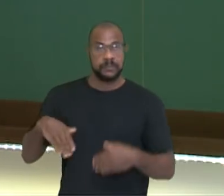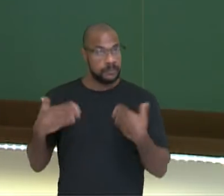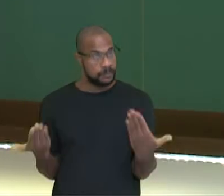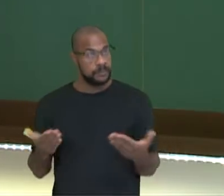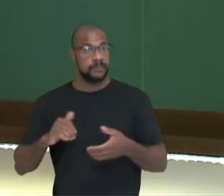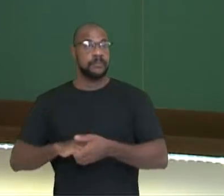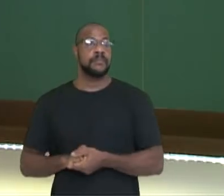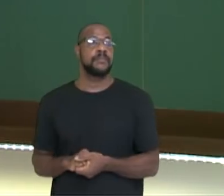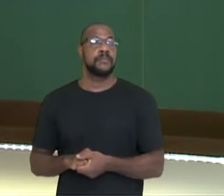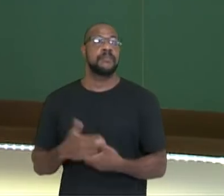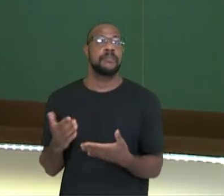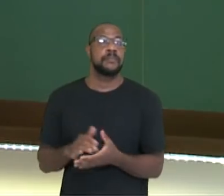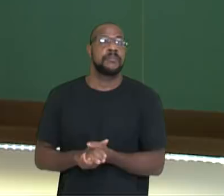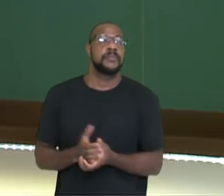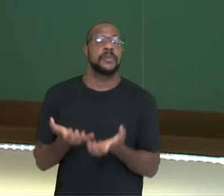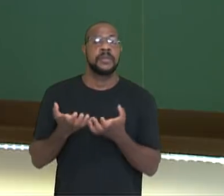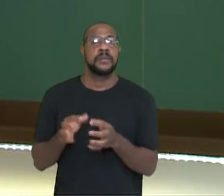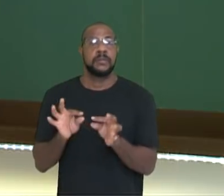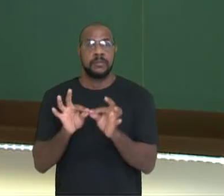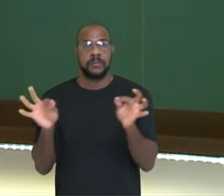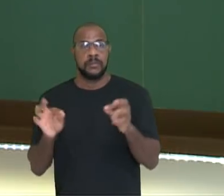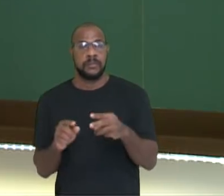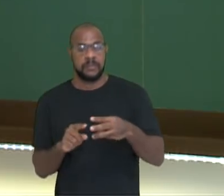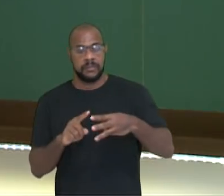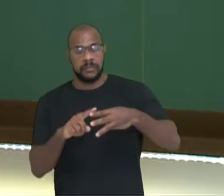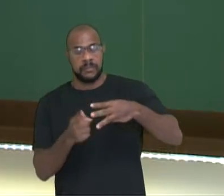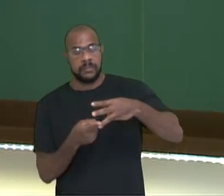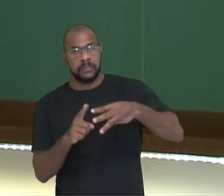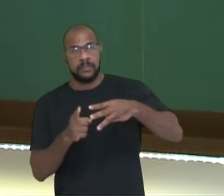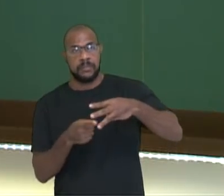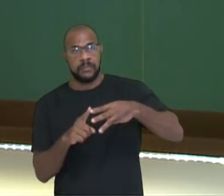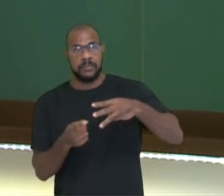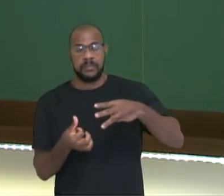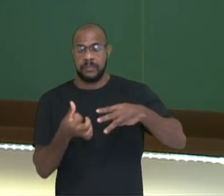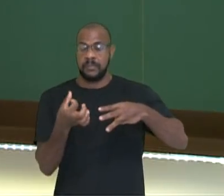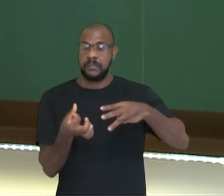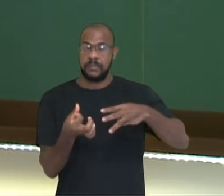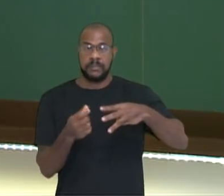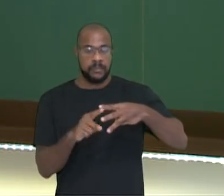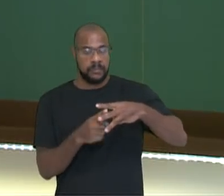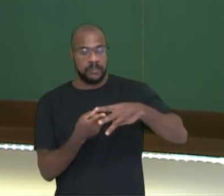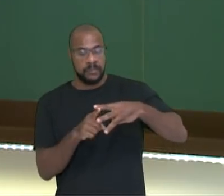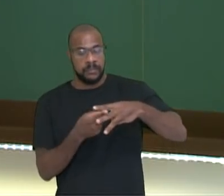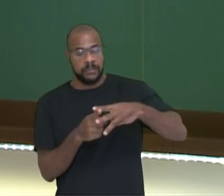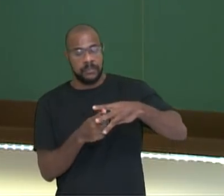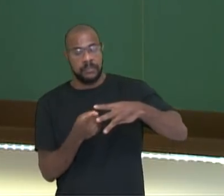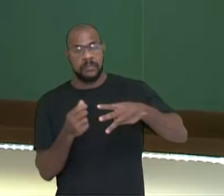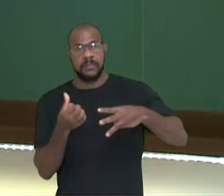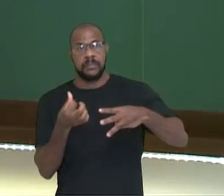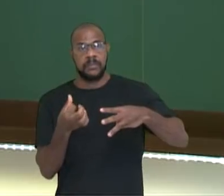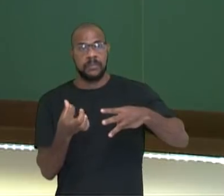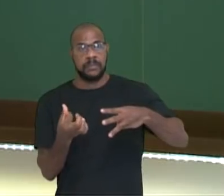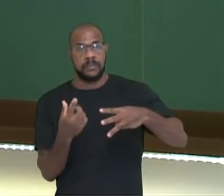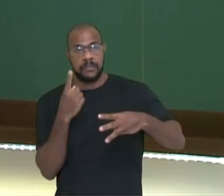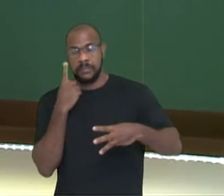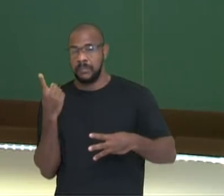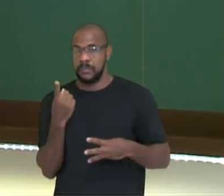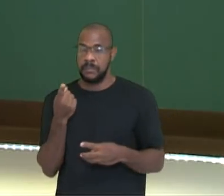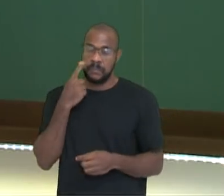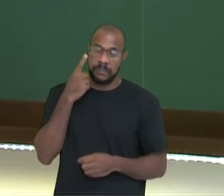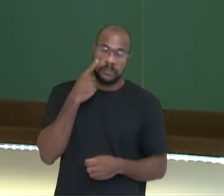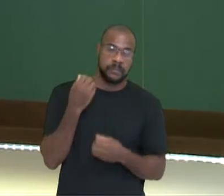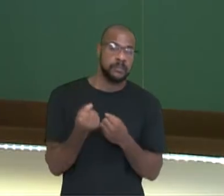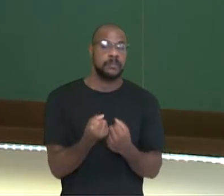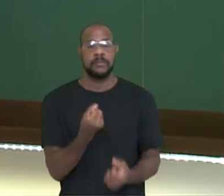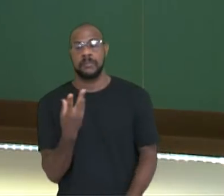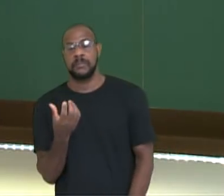da circunferência do arco, que é 60 graus. Então, eu vou tentar procurar aí esses 60